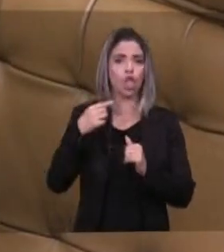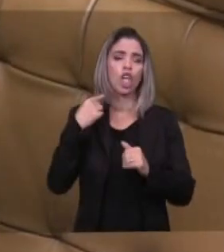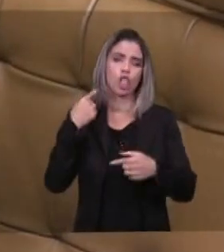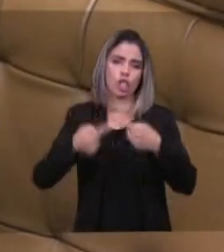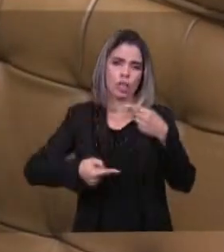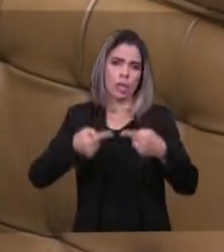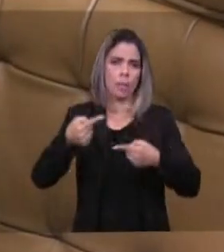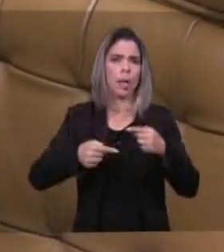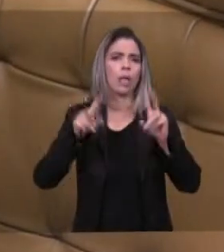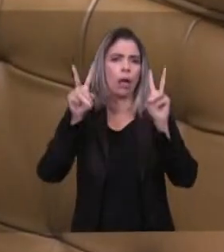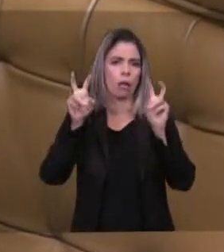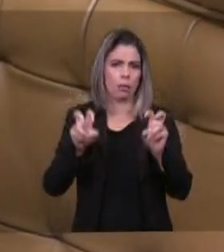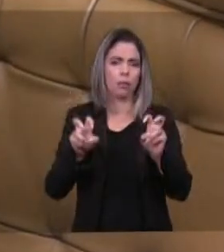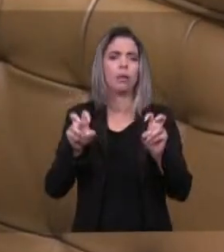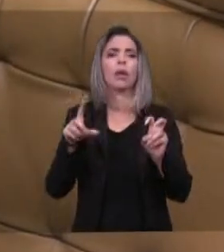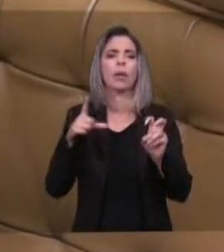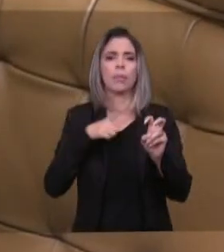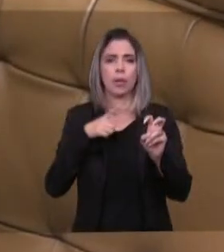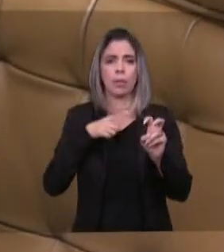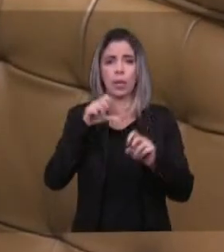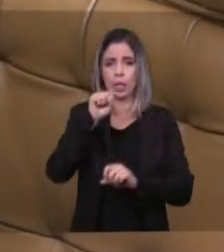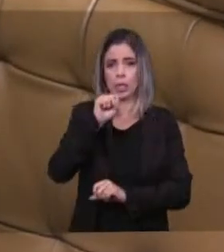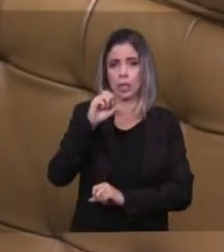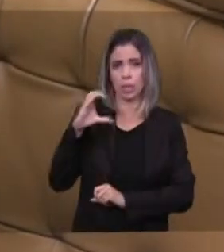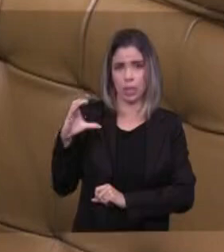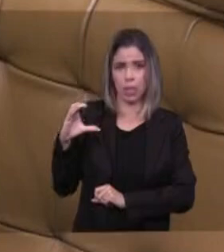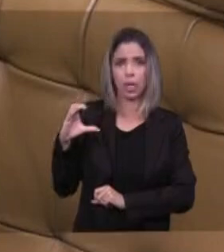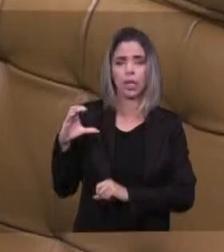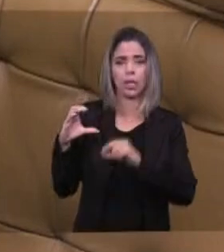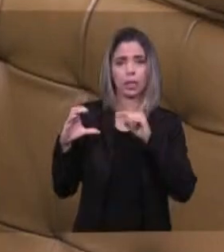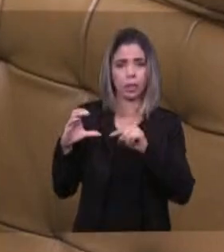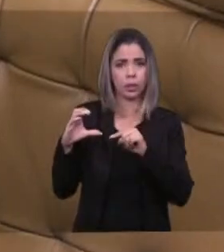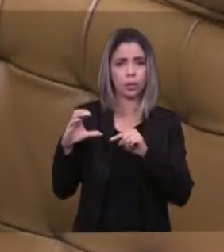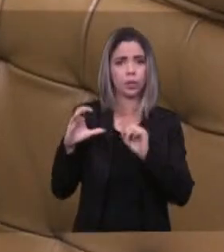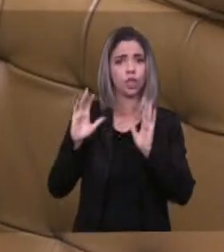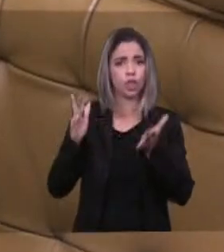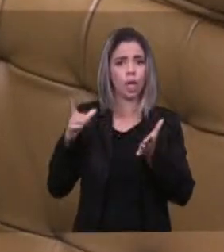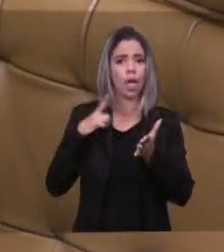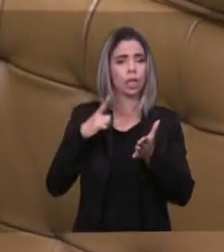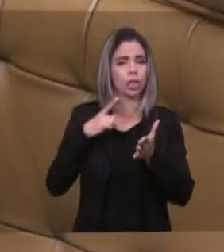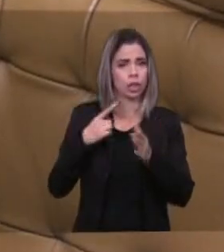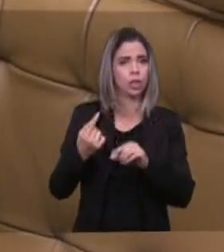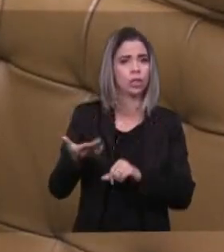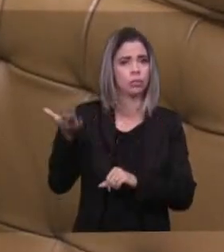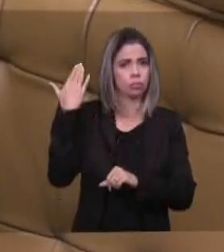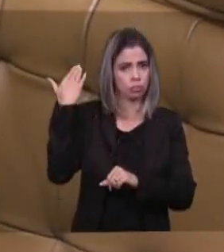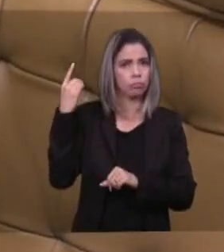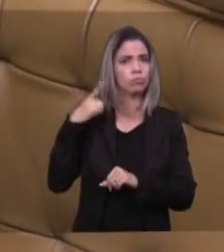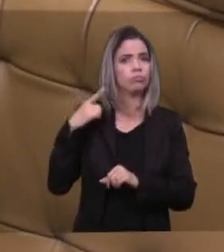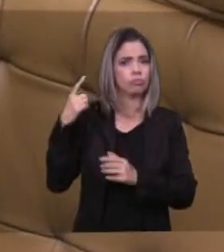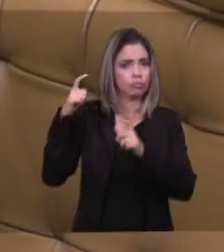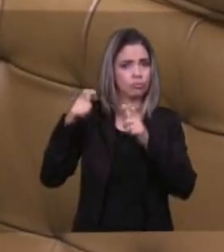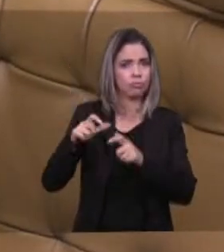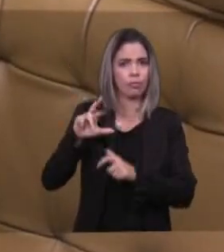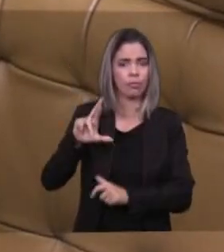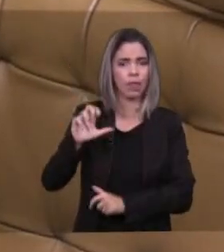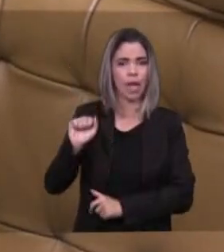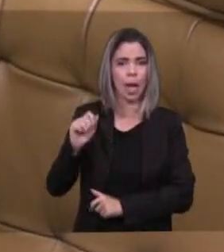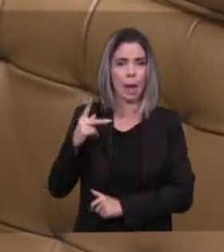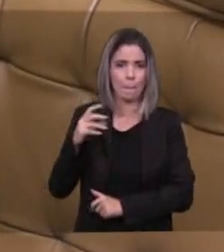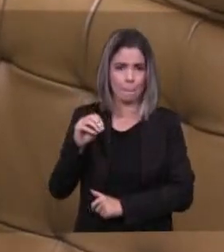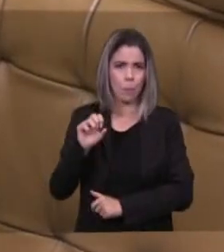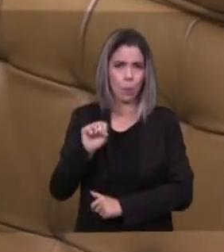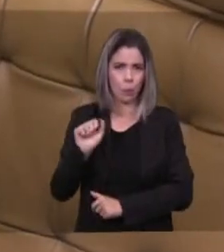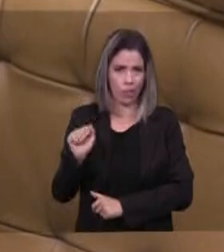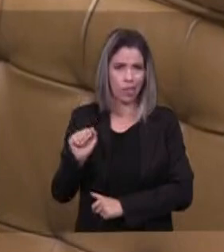seguir sobre a questão de Santa Catarina, e isso já tinha se dado também lá em Raposa, de alguma